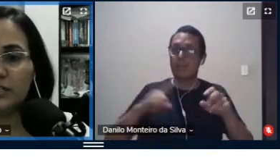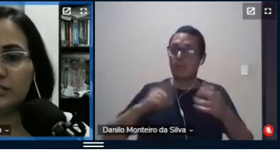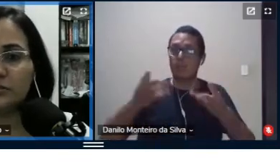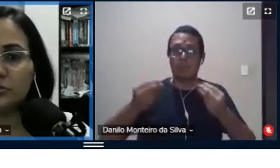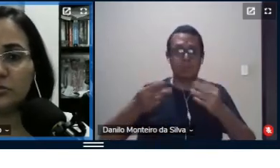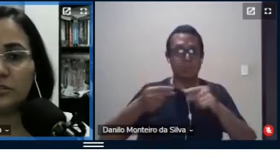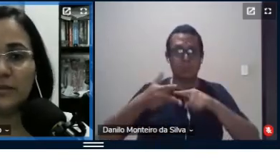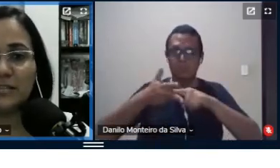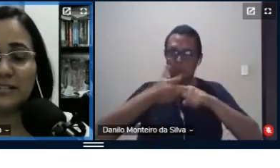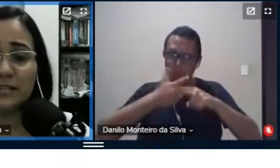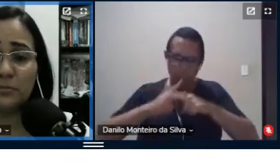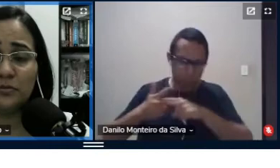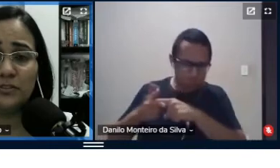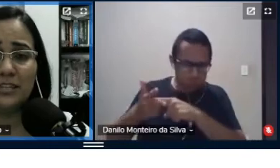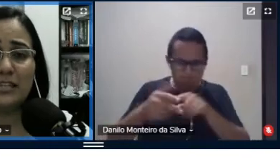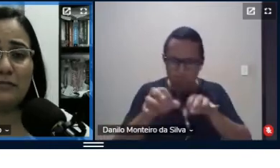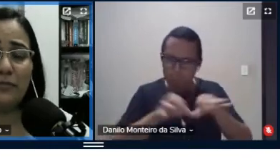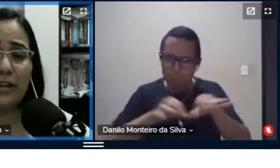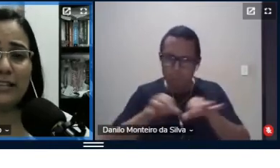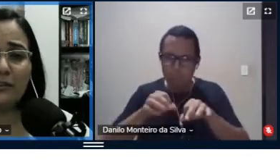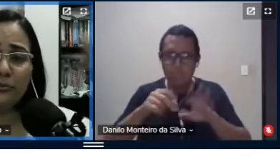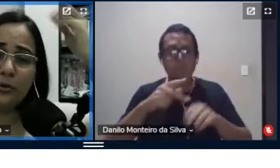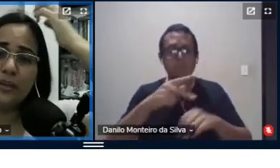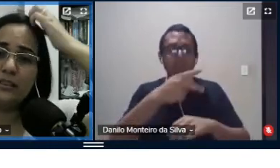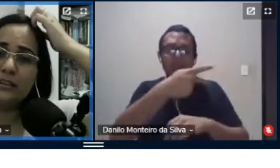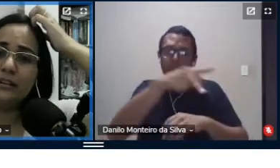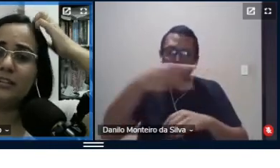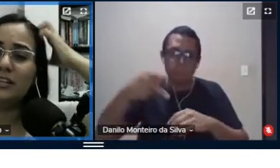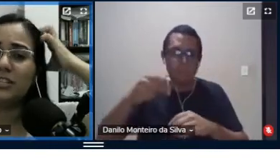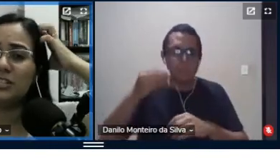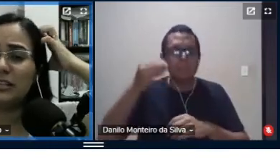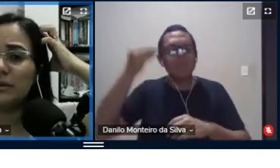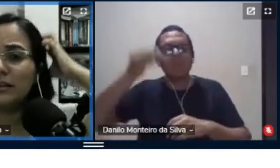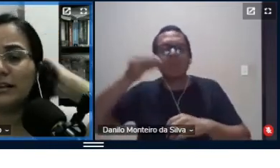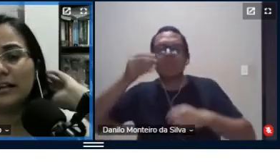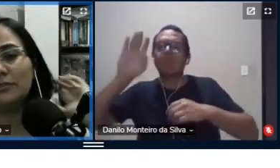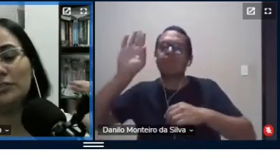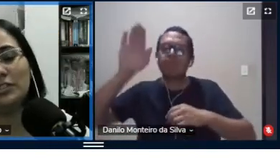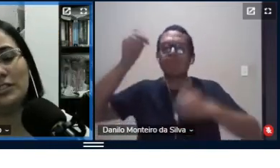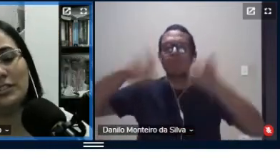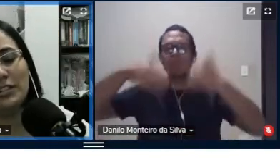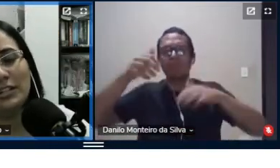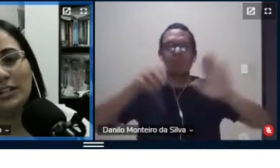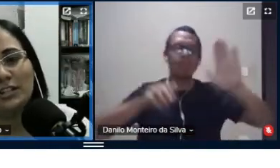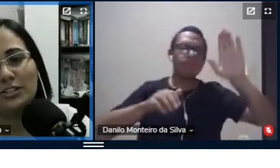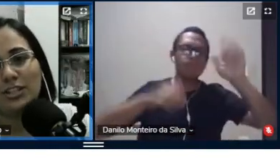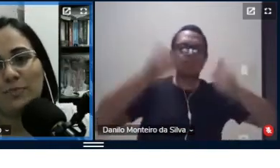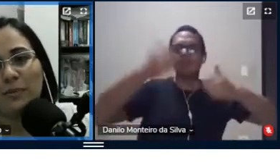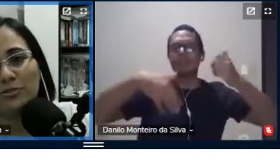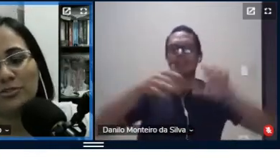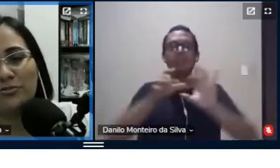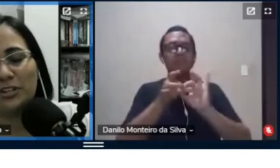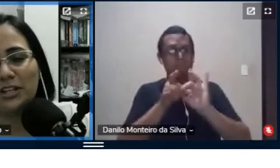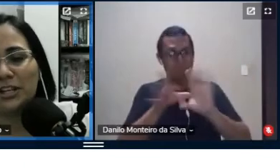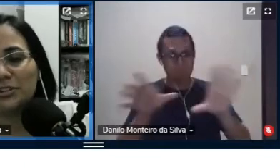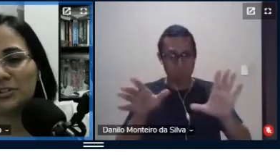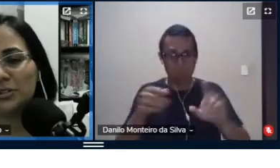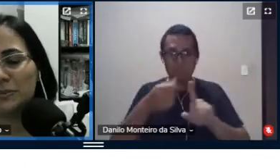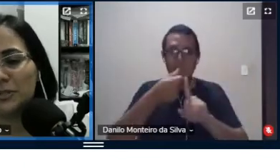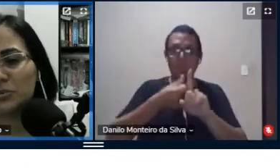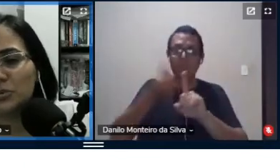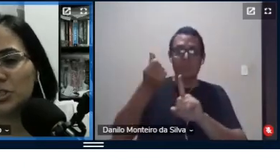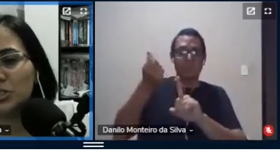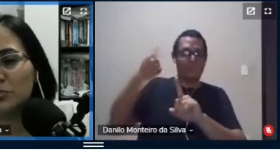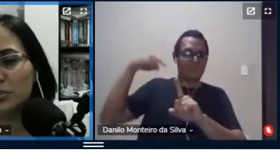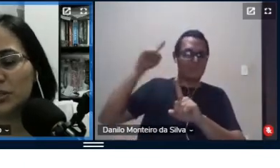de vocês, no semestre passado, por fim, foi cada aluno comentando o que já tinha trabalhado de equipamento diferente, e a